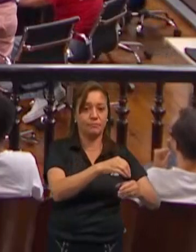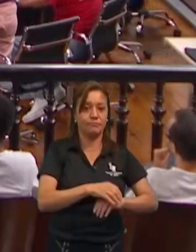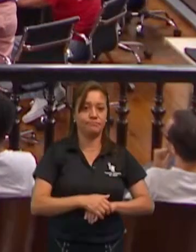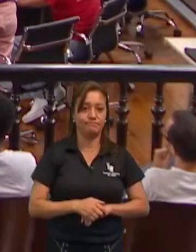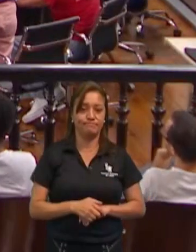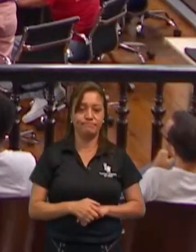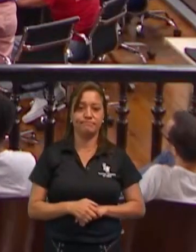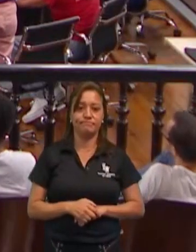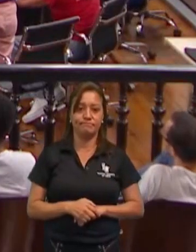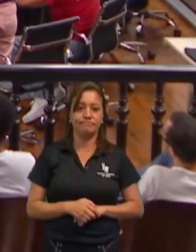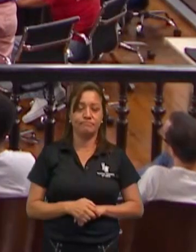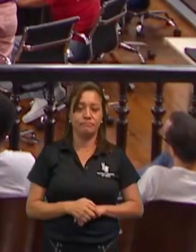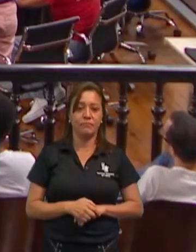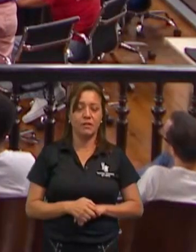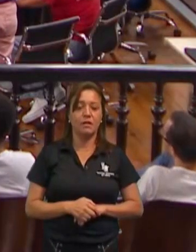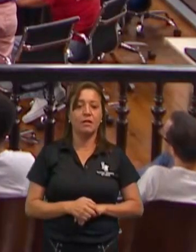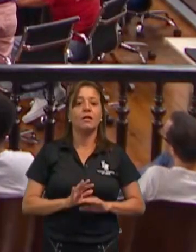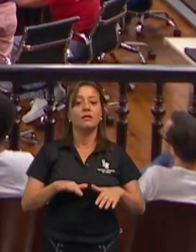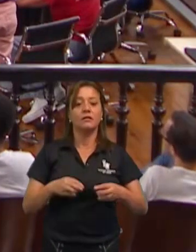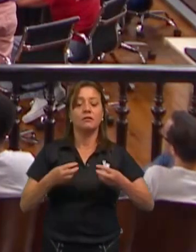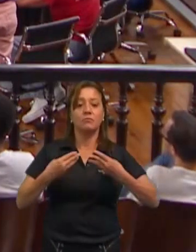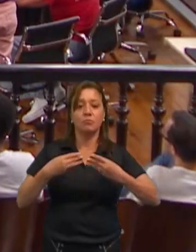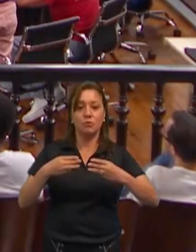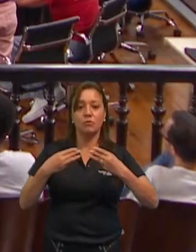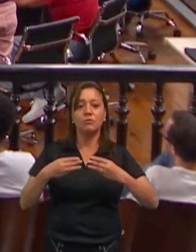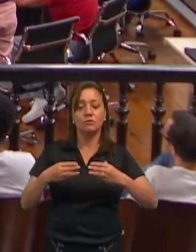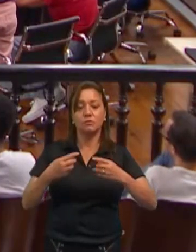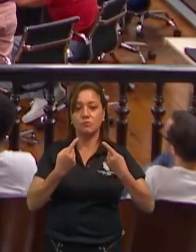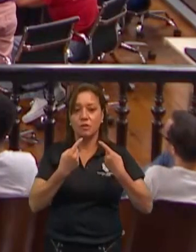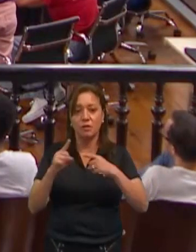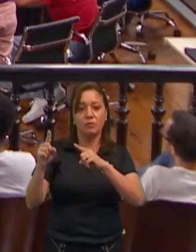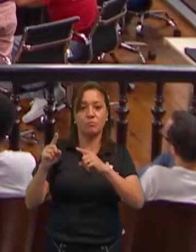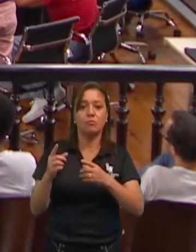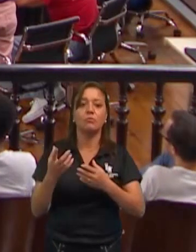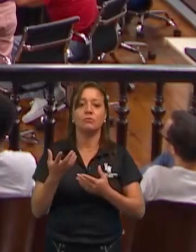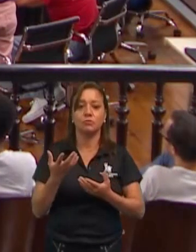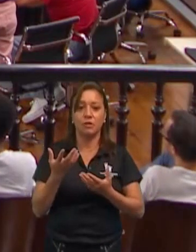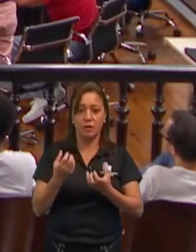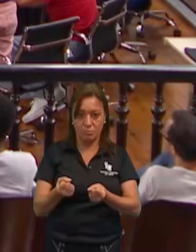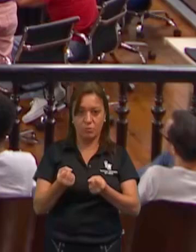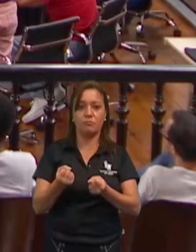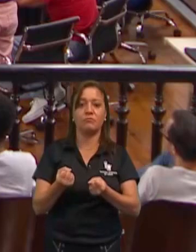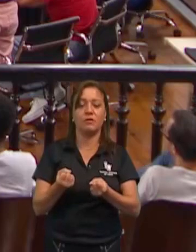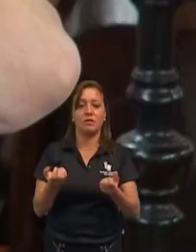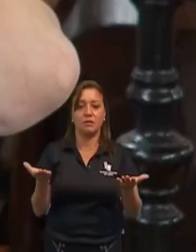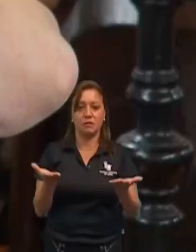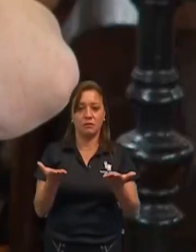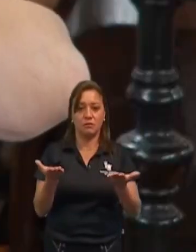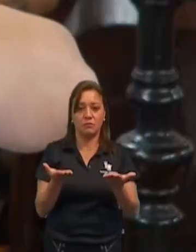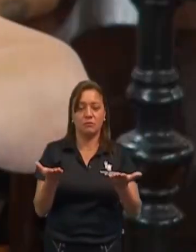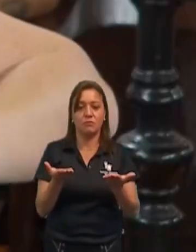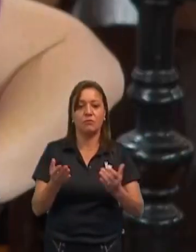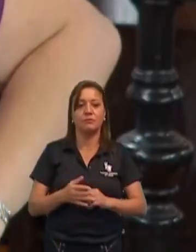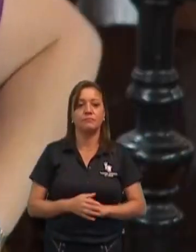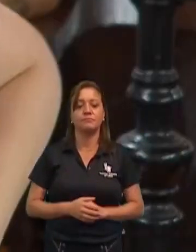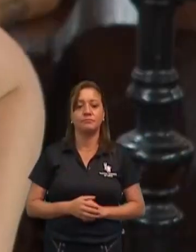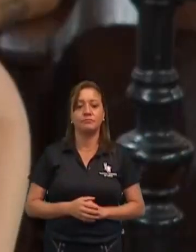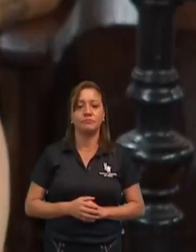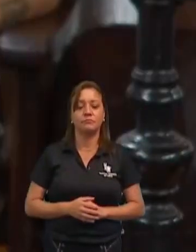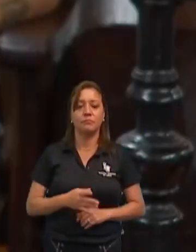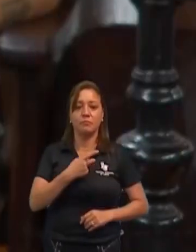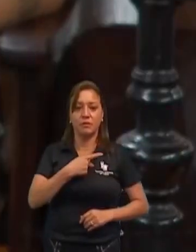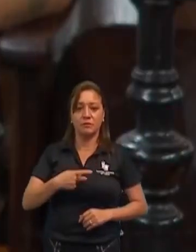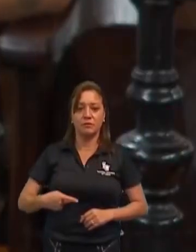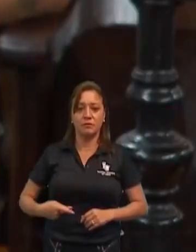avulso, né, da moção de repúdio foi aprovado por essa casa e vamos então dar sequência pela ordem, vereadora Laís Ferrou. Presidente, quero pedir para incluir na ordem do dia